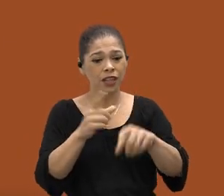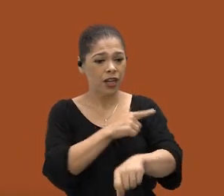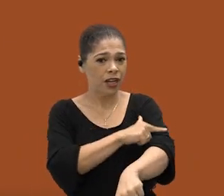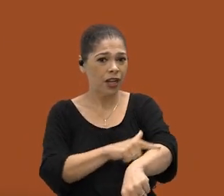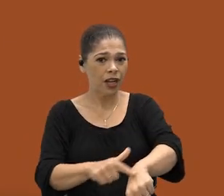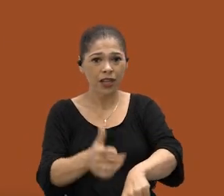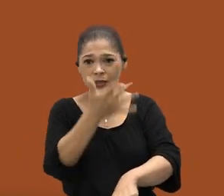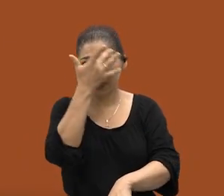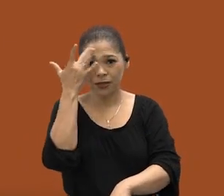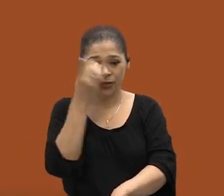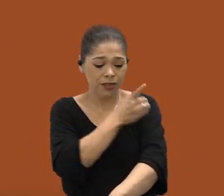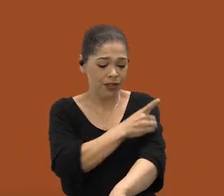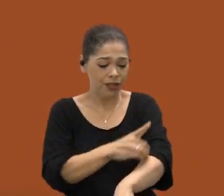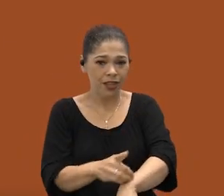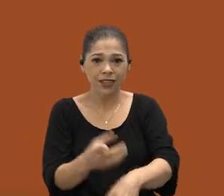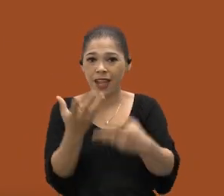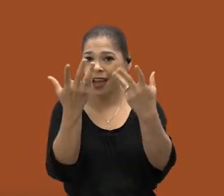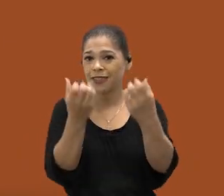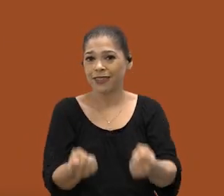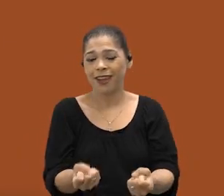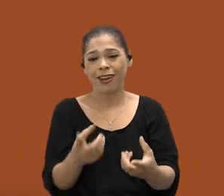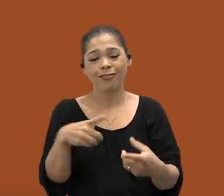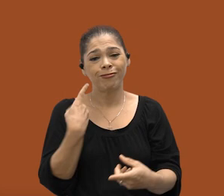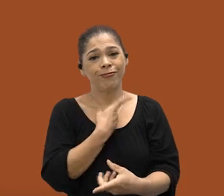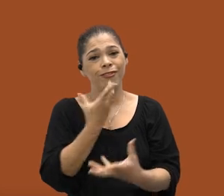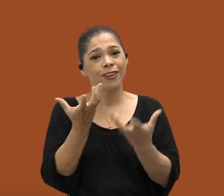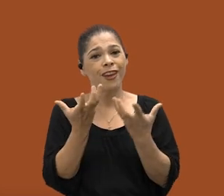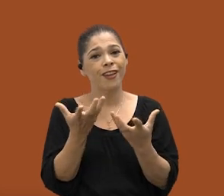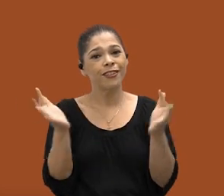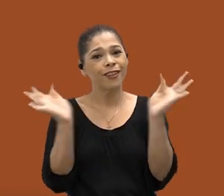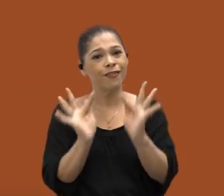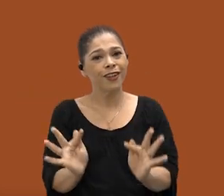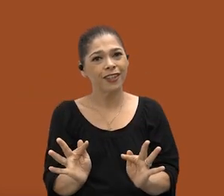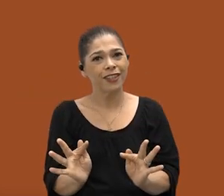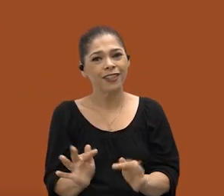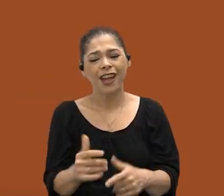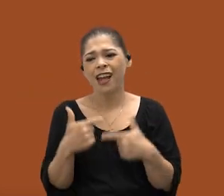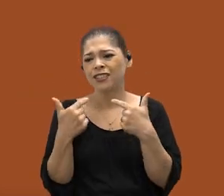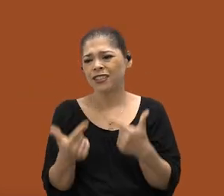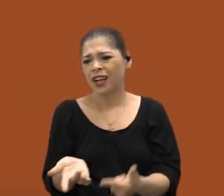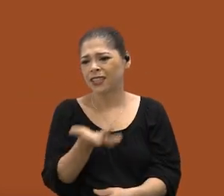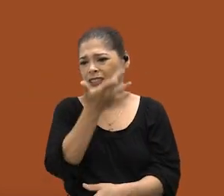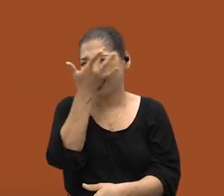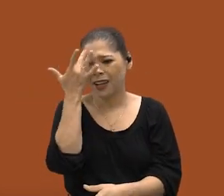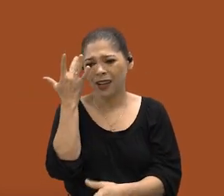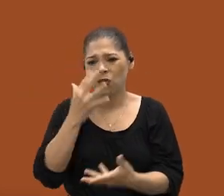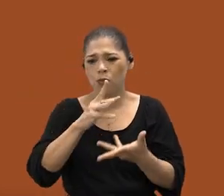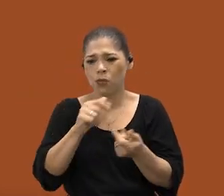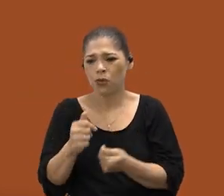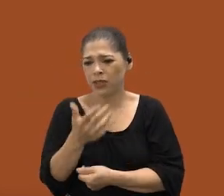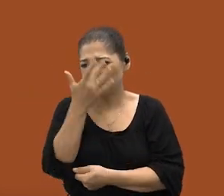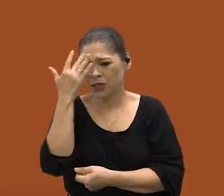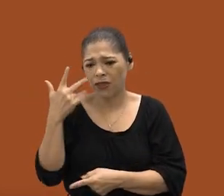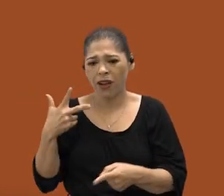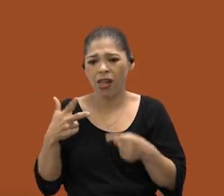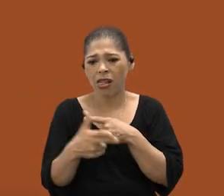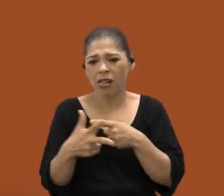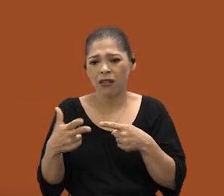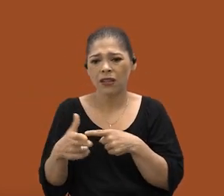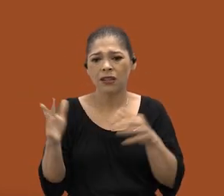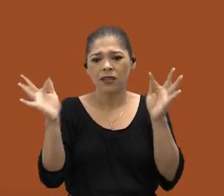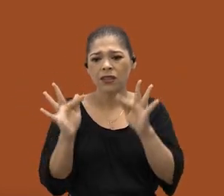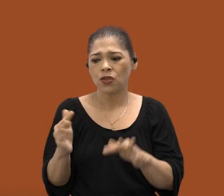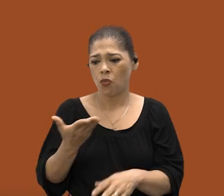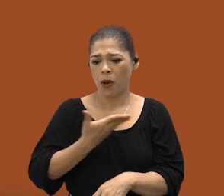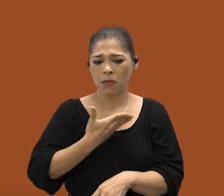é isso É só aceitar a gente só quer ser feliz é muito chato você tá no mundo onde as pessoas não deixam você ser feliz e